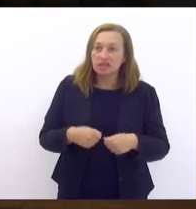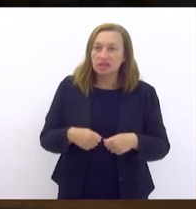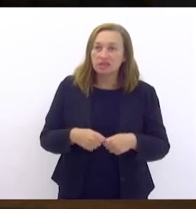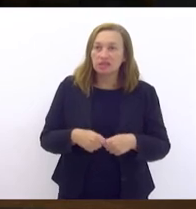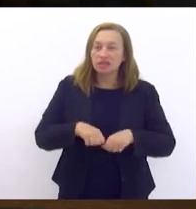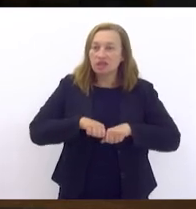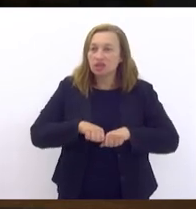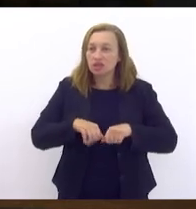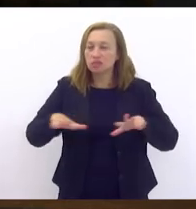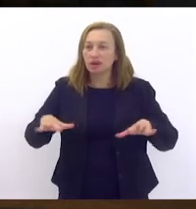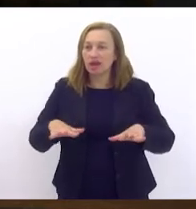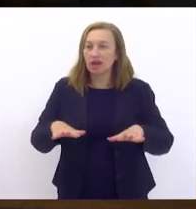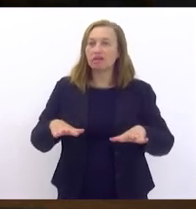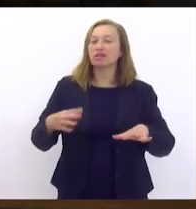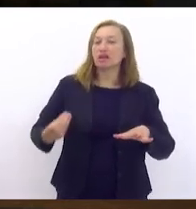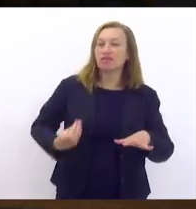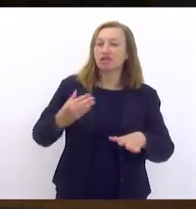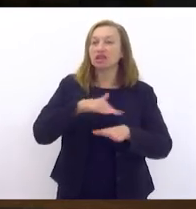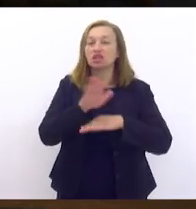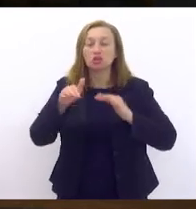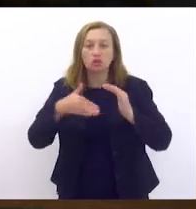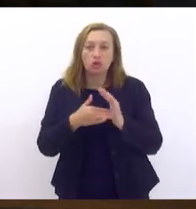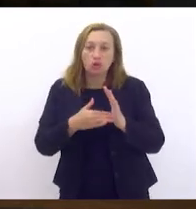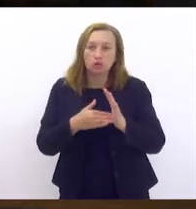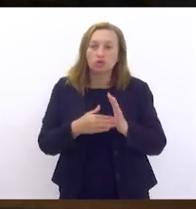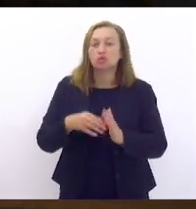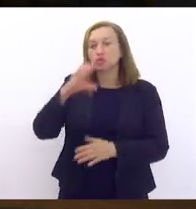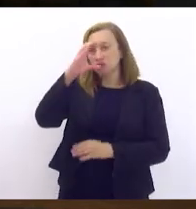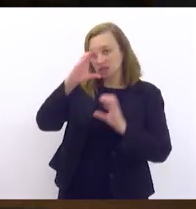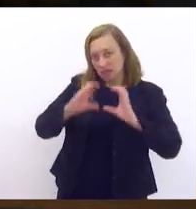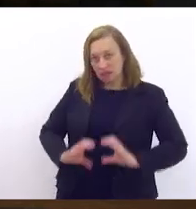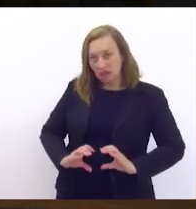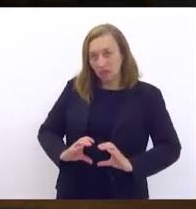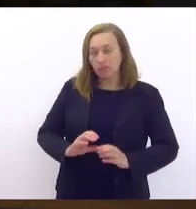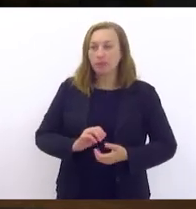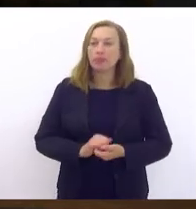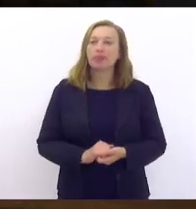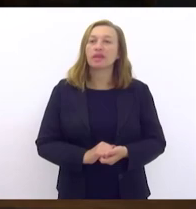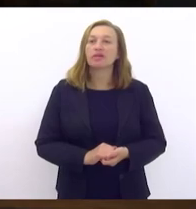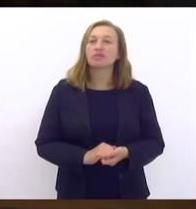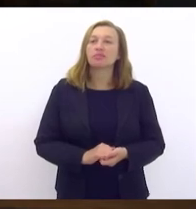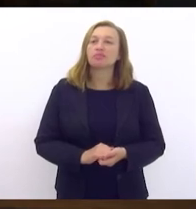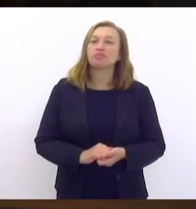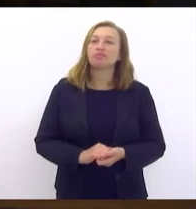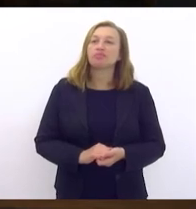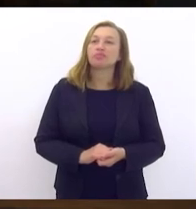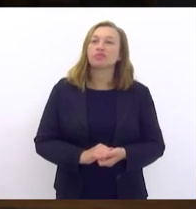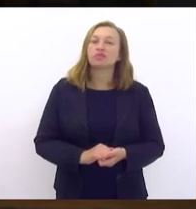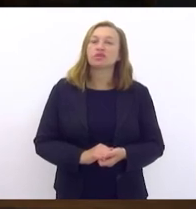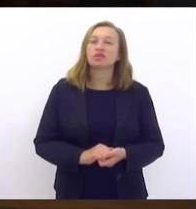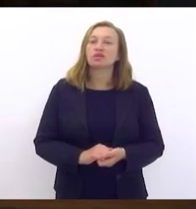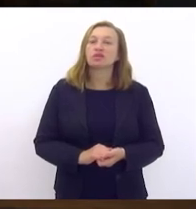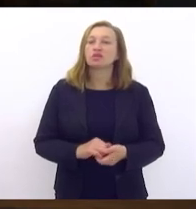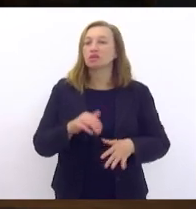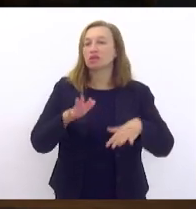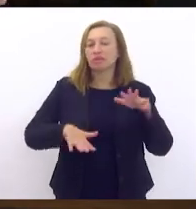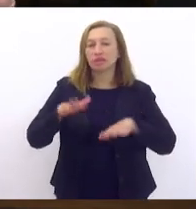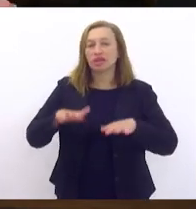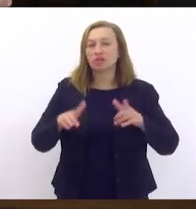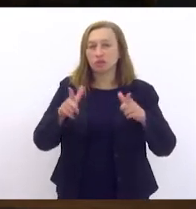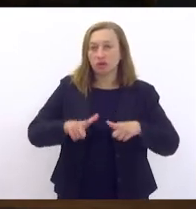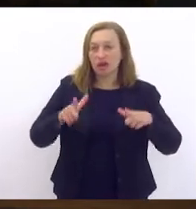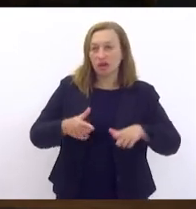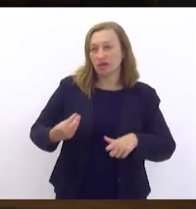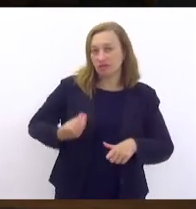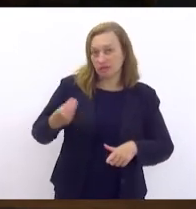constantemente na vida de todo cidadão é no seu cotidiano né então